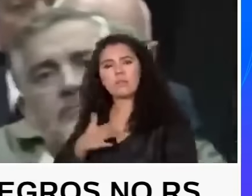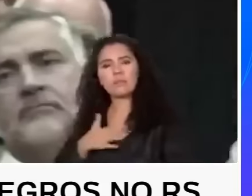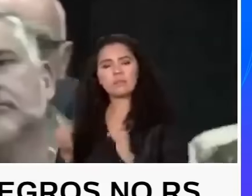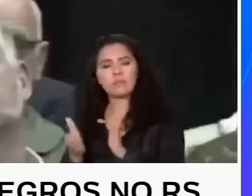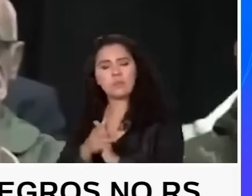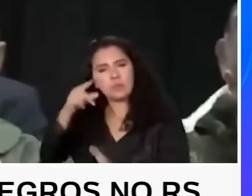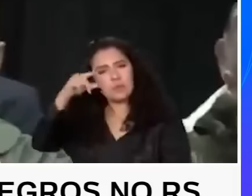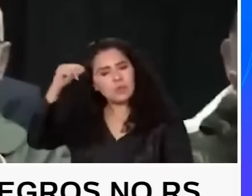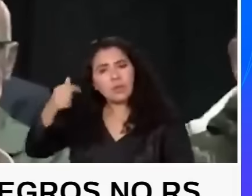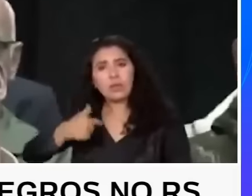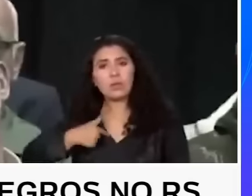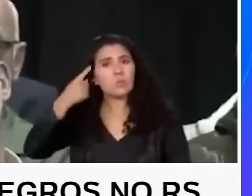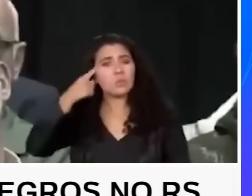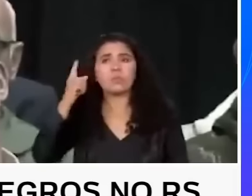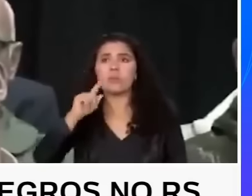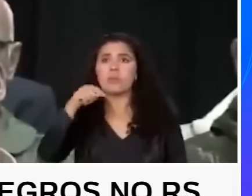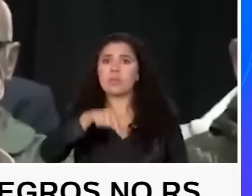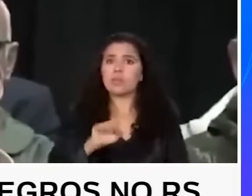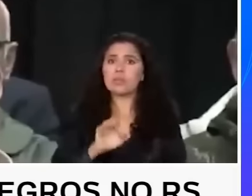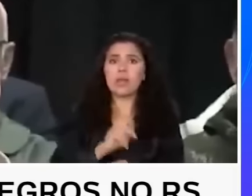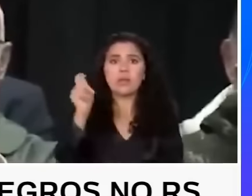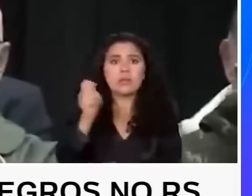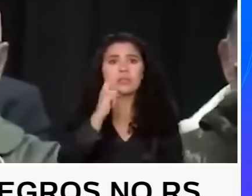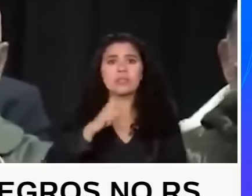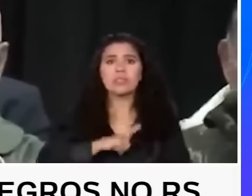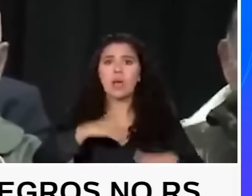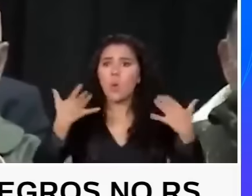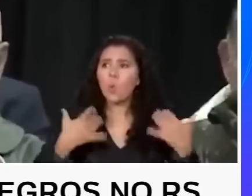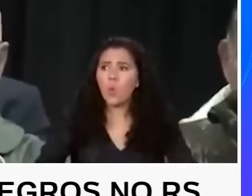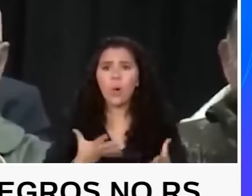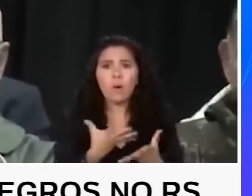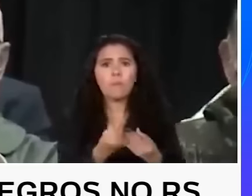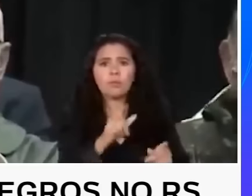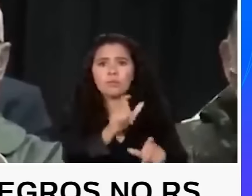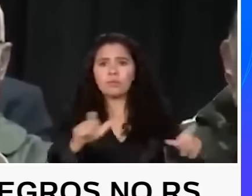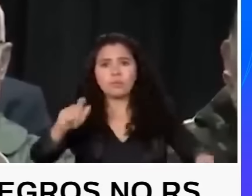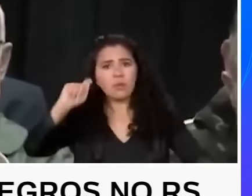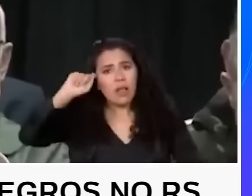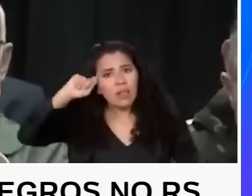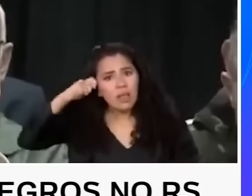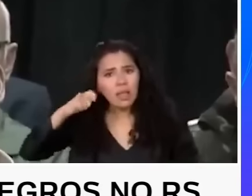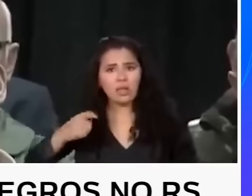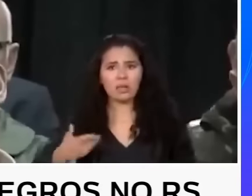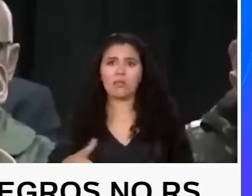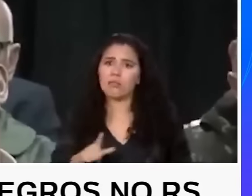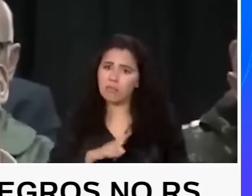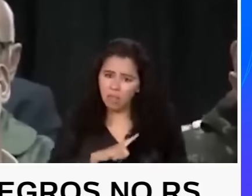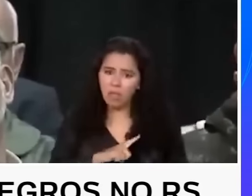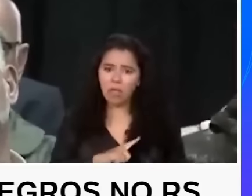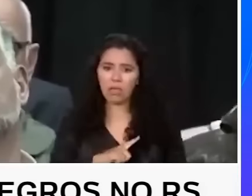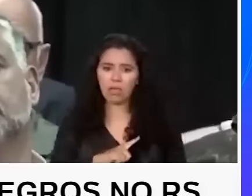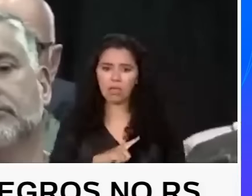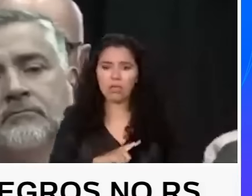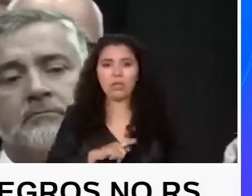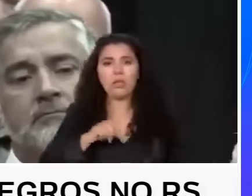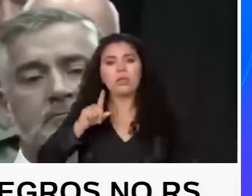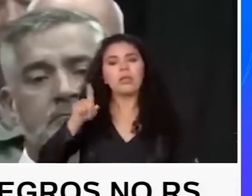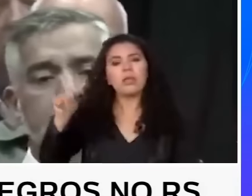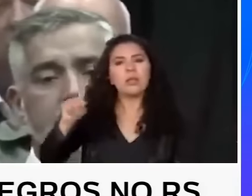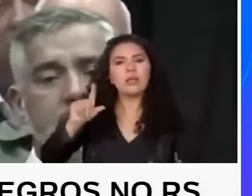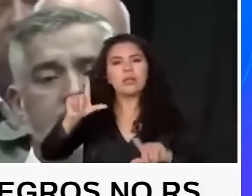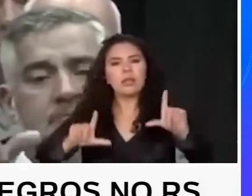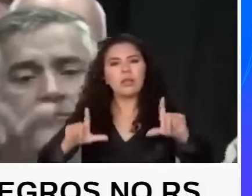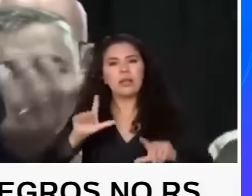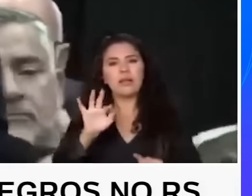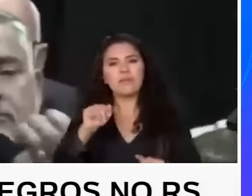Grande do Sul tinha tanta gente negra e no Fantástico apareceu muita